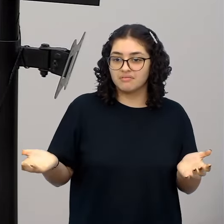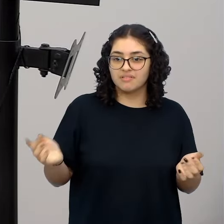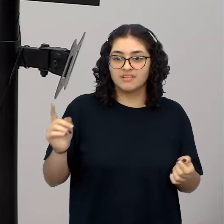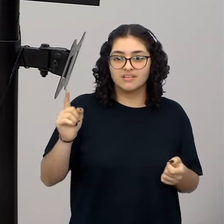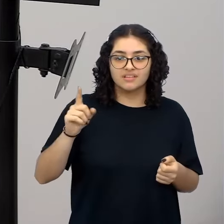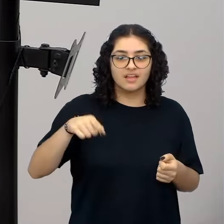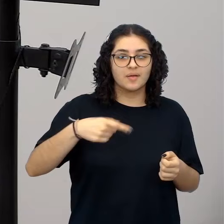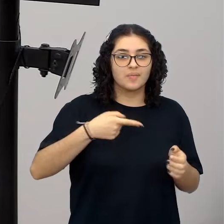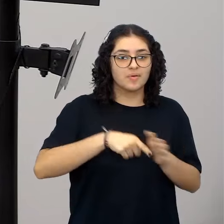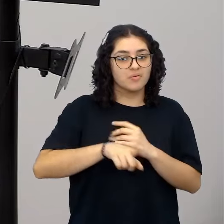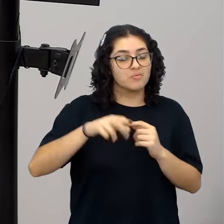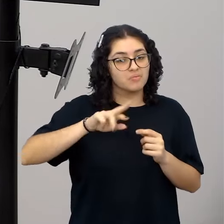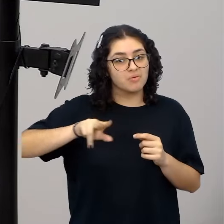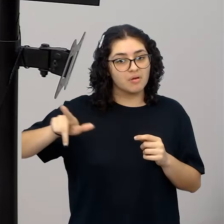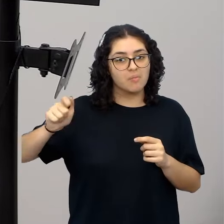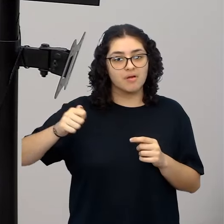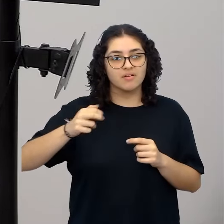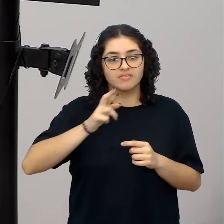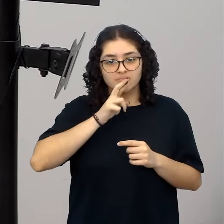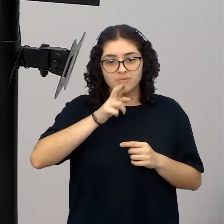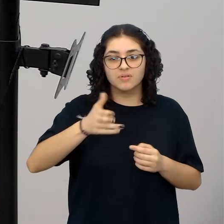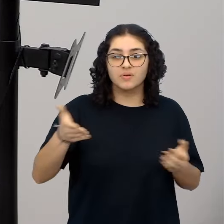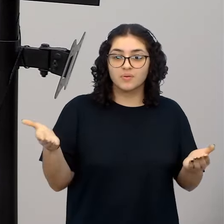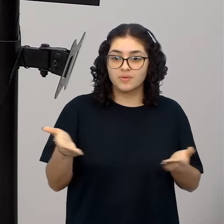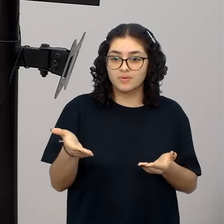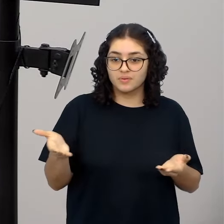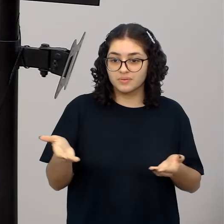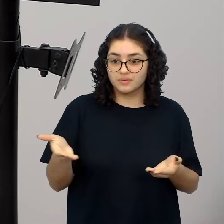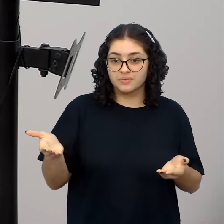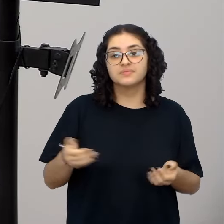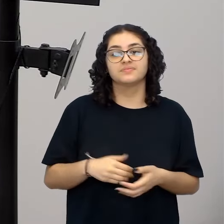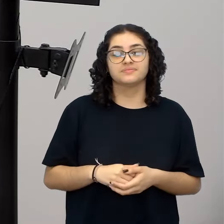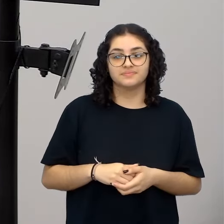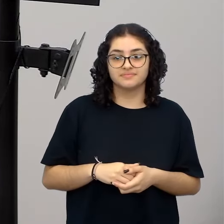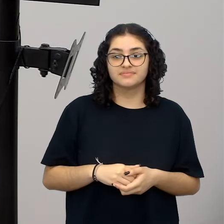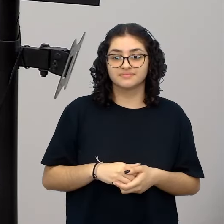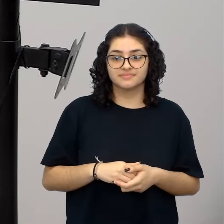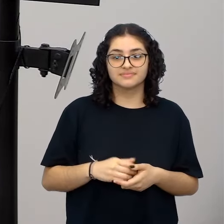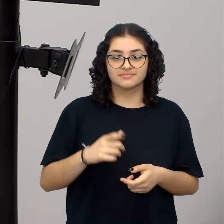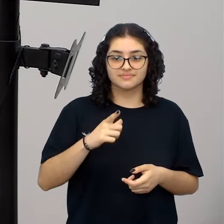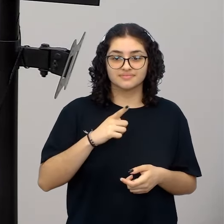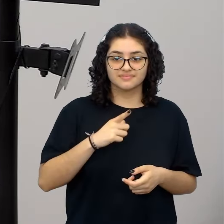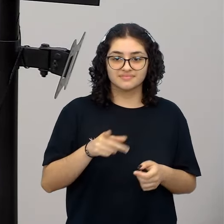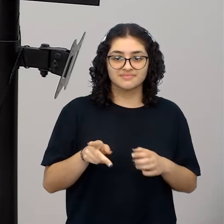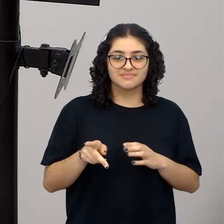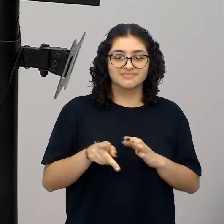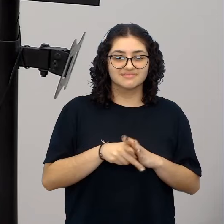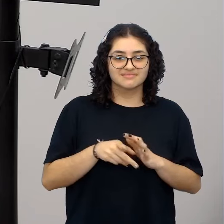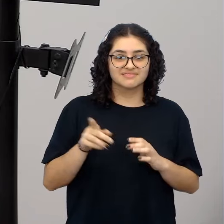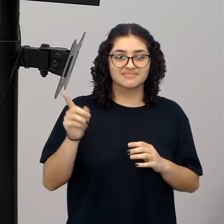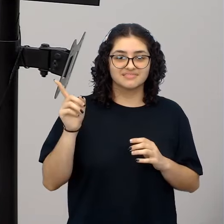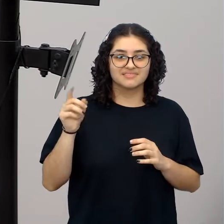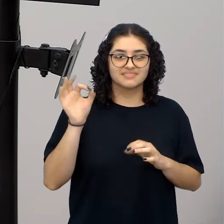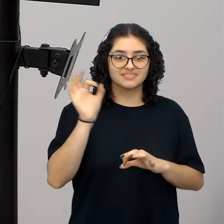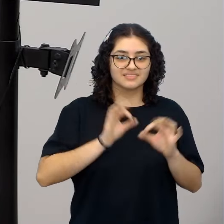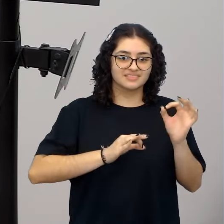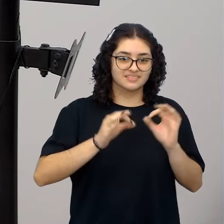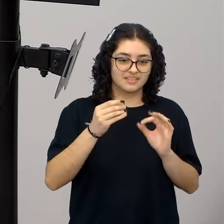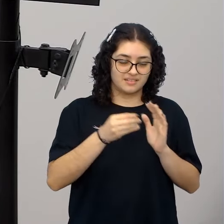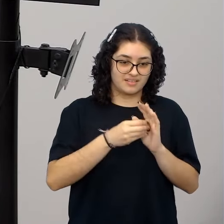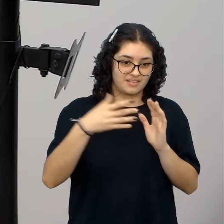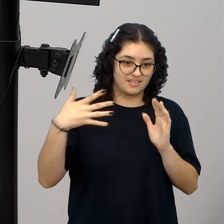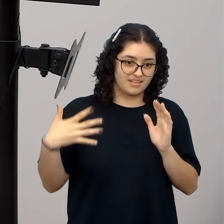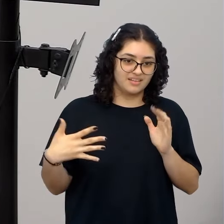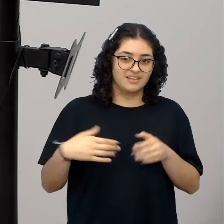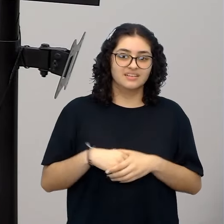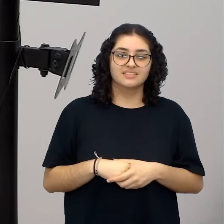Essa e outras perguntas poderão ser respondidas hoje, professor, porque estamos aqui com uma das construtoras deste currículo,